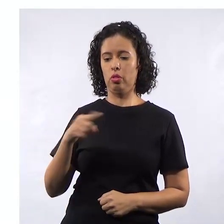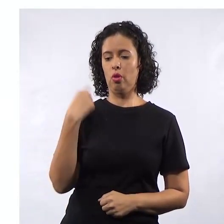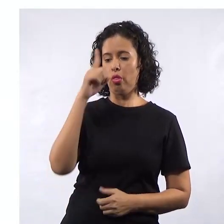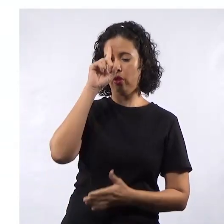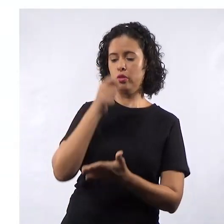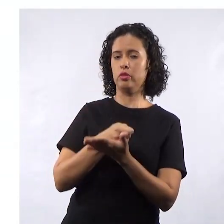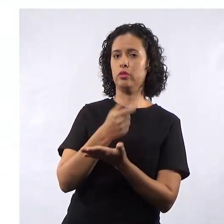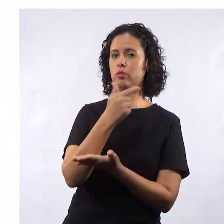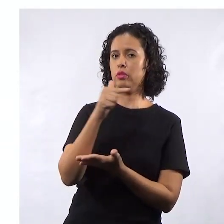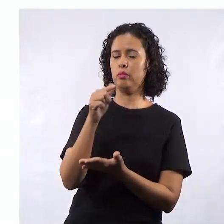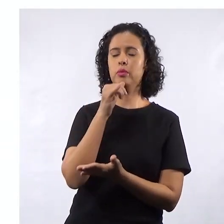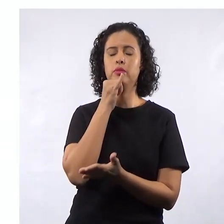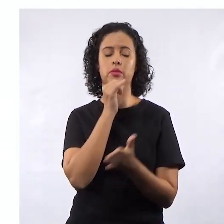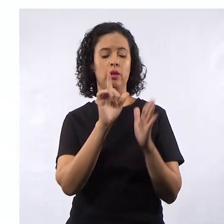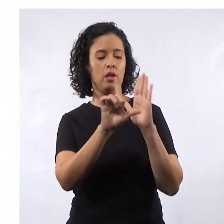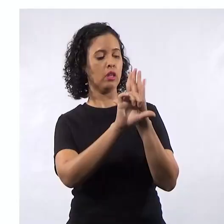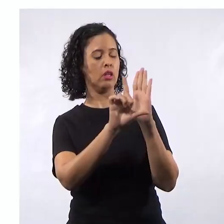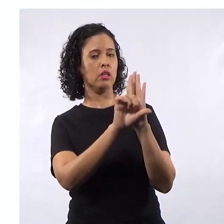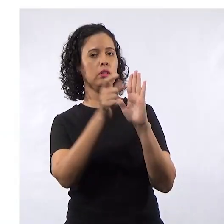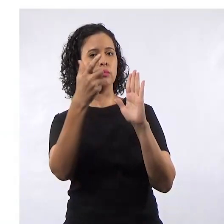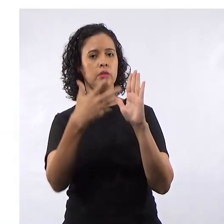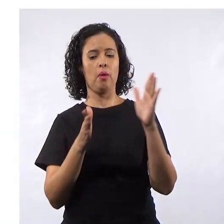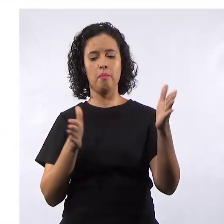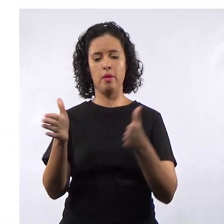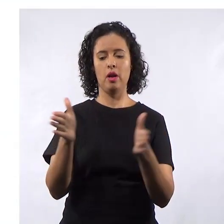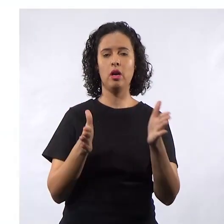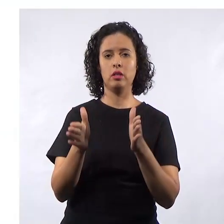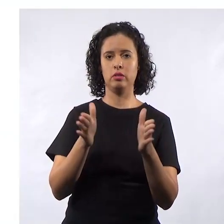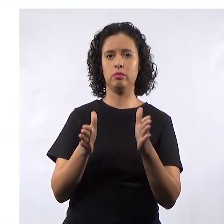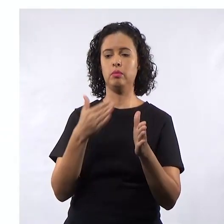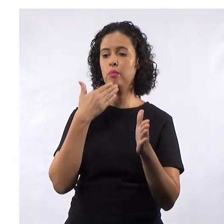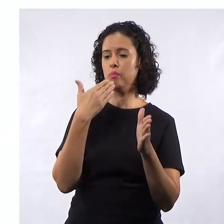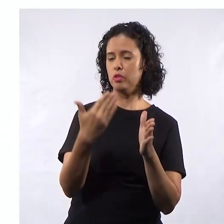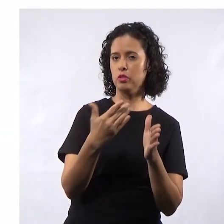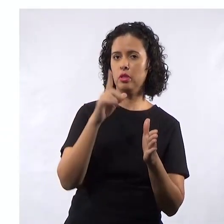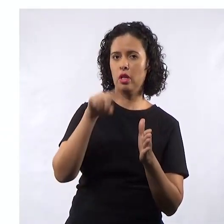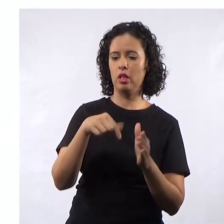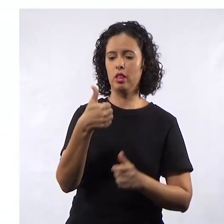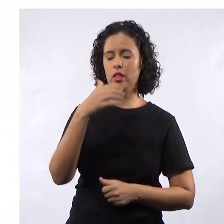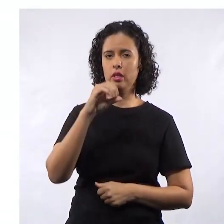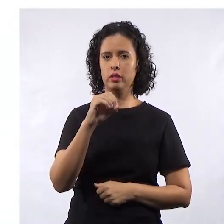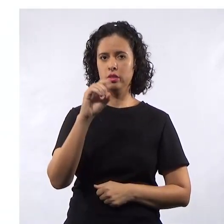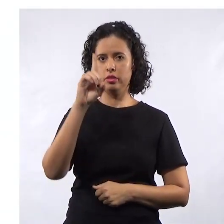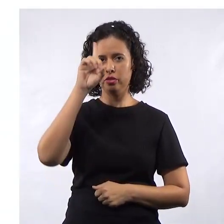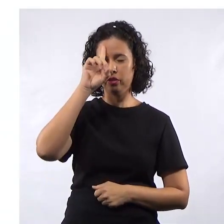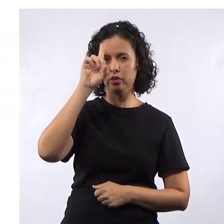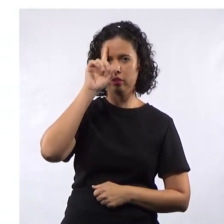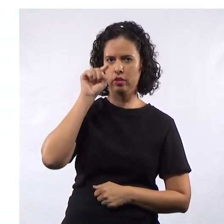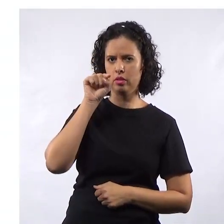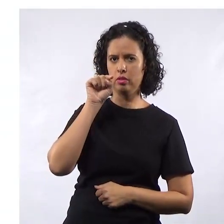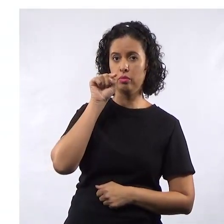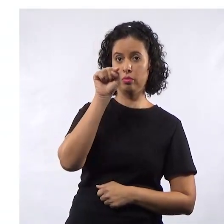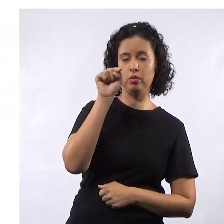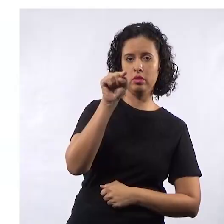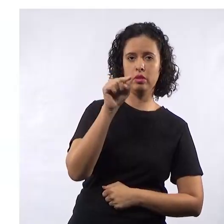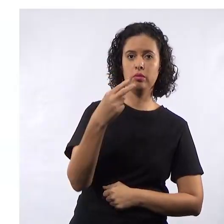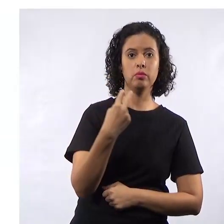por exemplo, o prazo para recorrer é de 10 dias. Então, você não